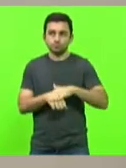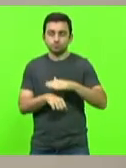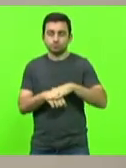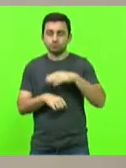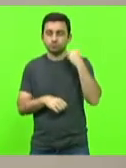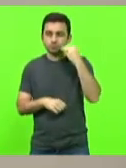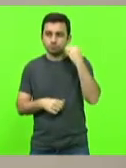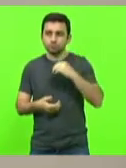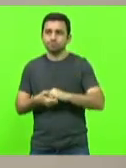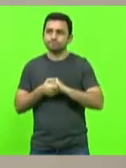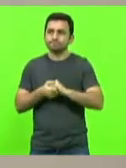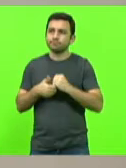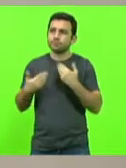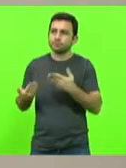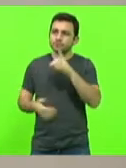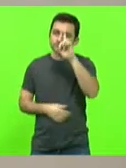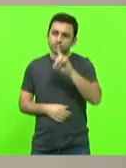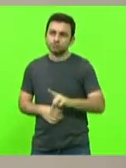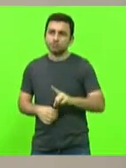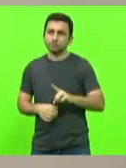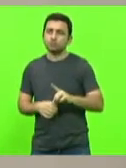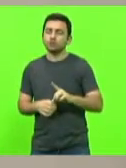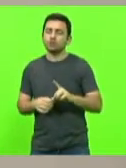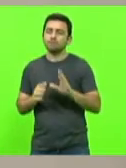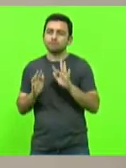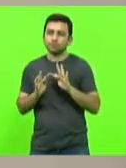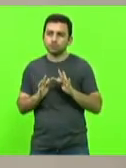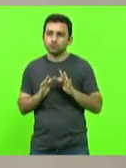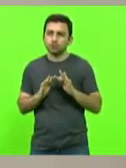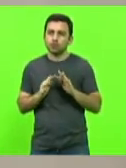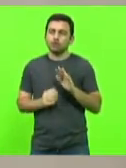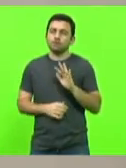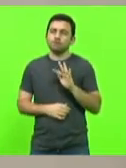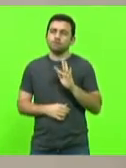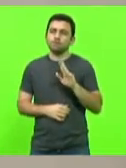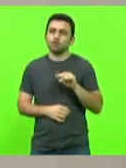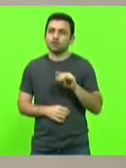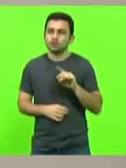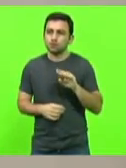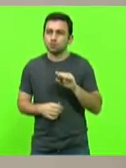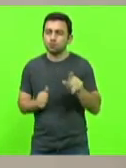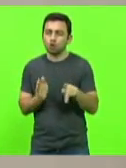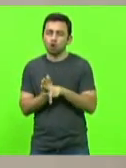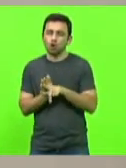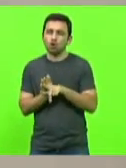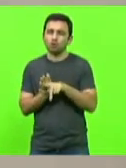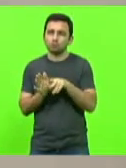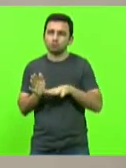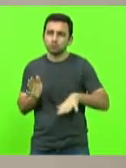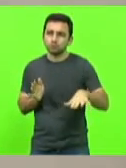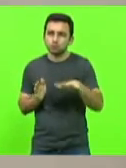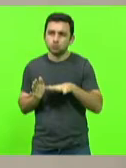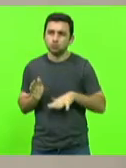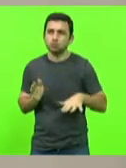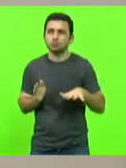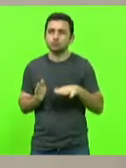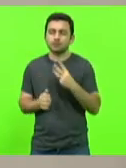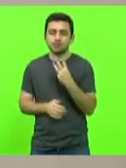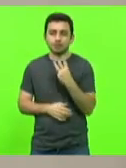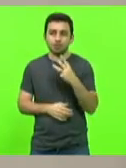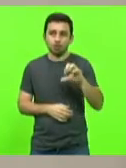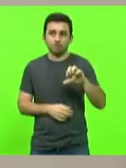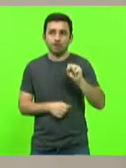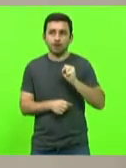Machado, cumprimentando a diretoria da Fundação Logosófica do município de Lages pelos 39 anos de atividade, em